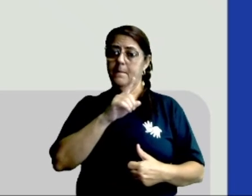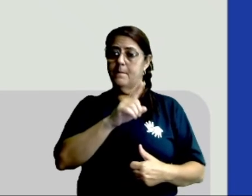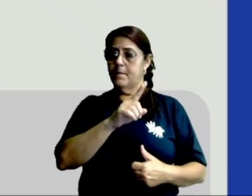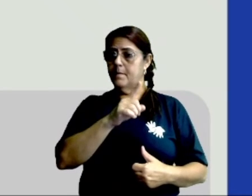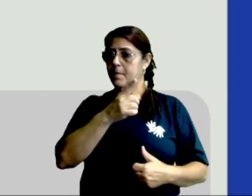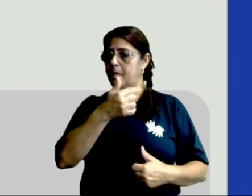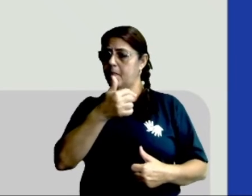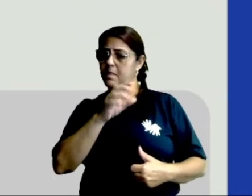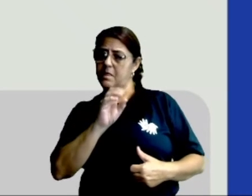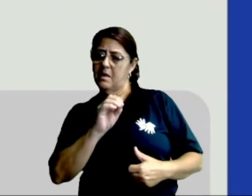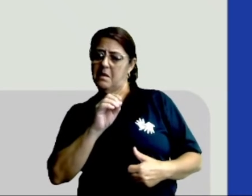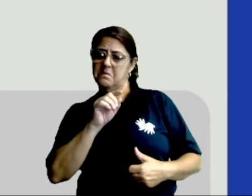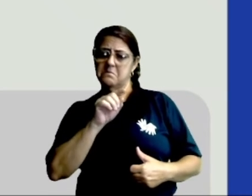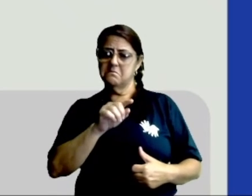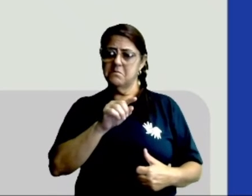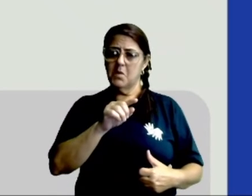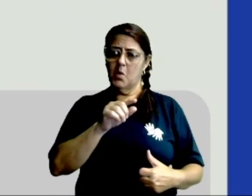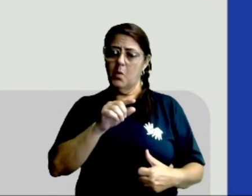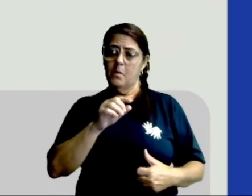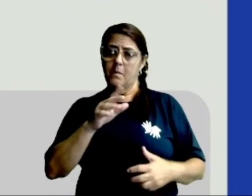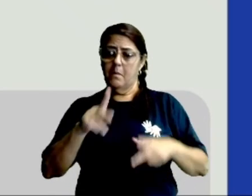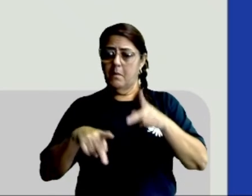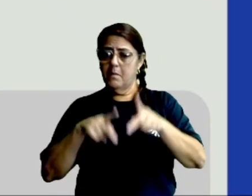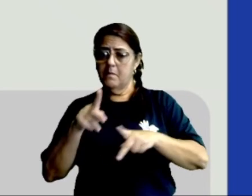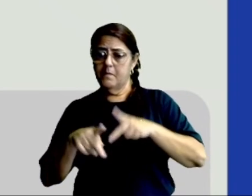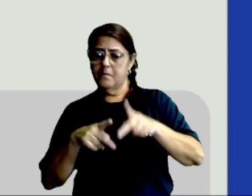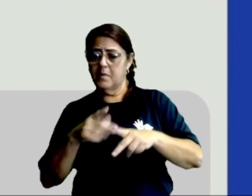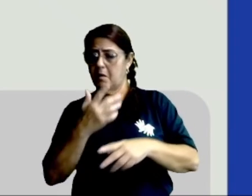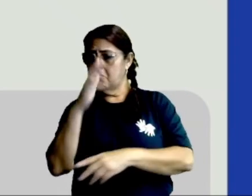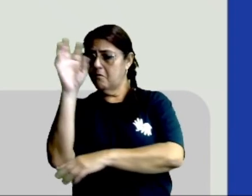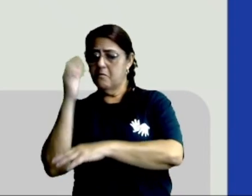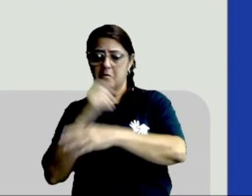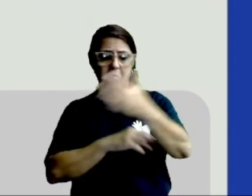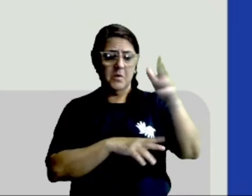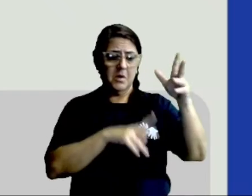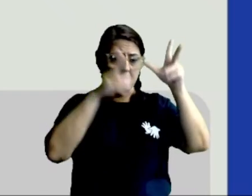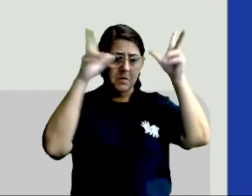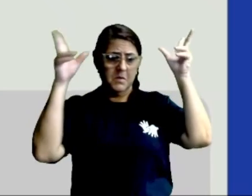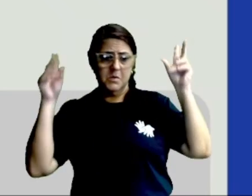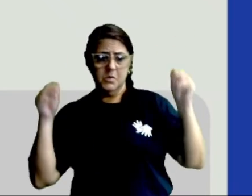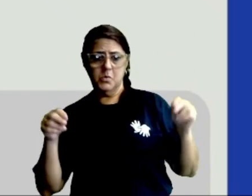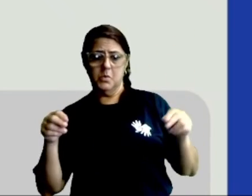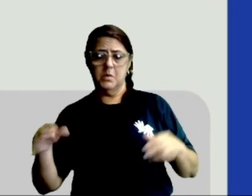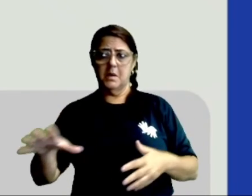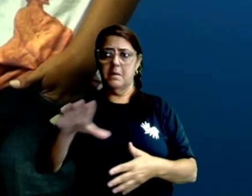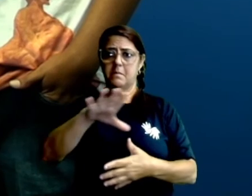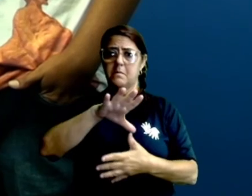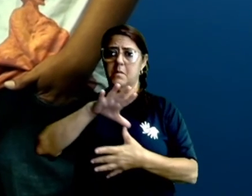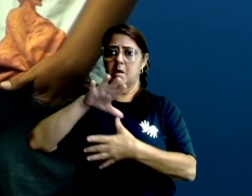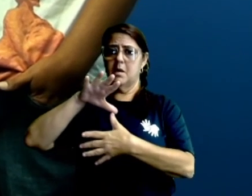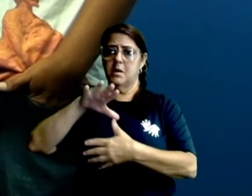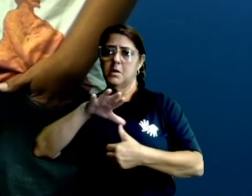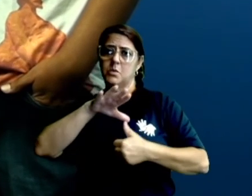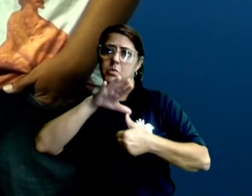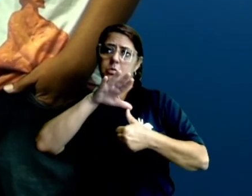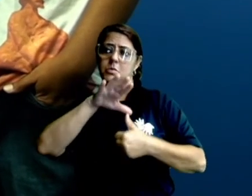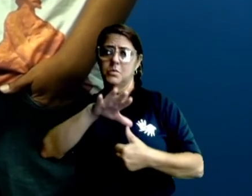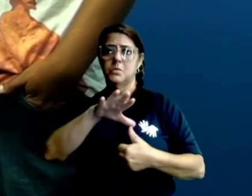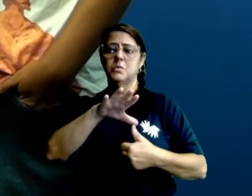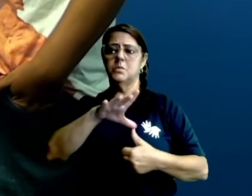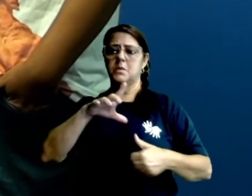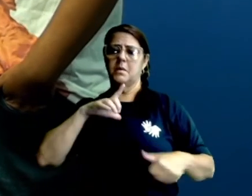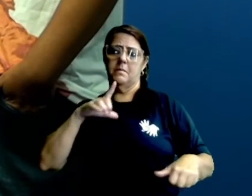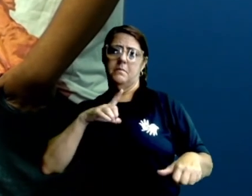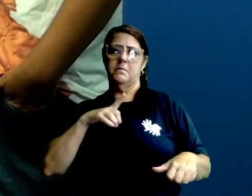1 a 10 habitantes, muito por conta da presença da mata, da floresta amazônica na América do Sul, e por conta também